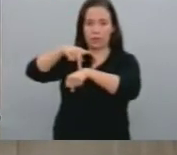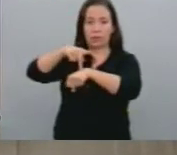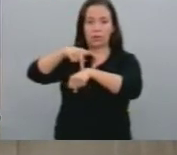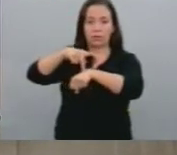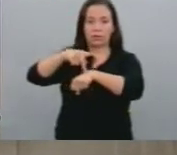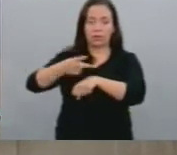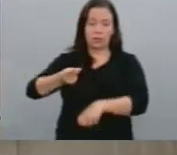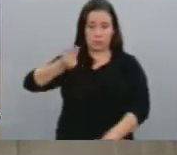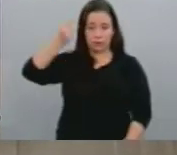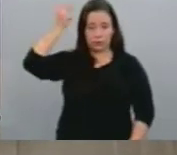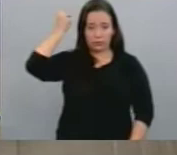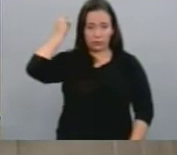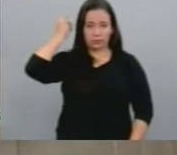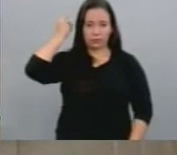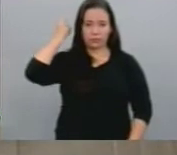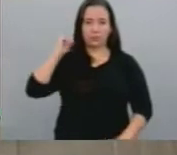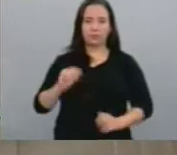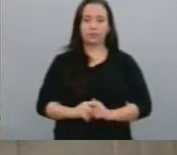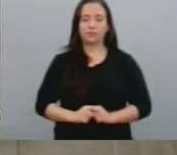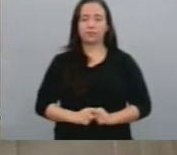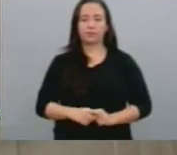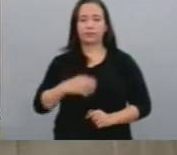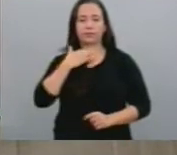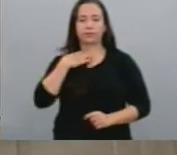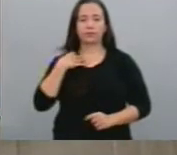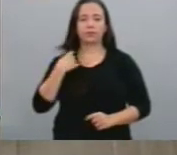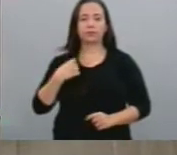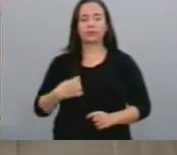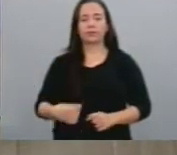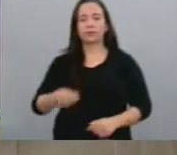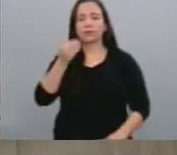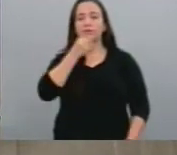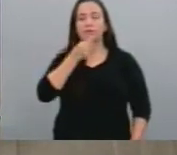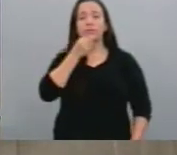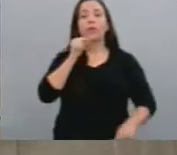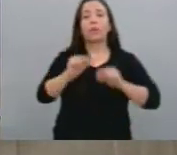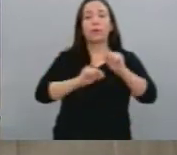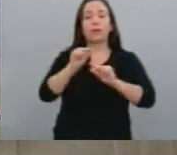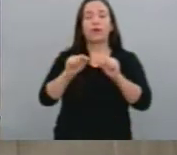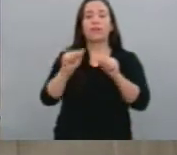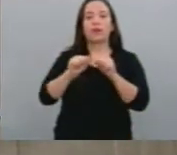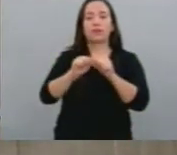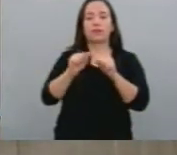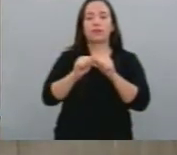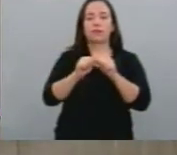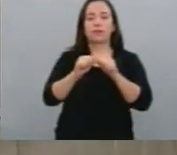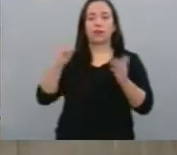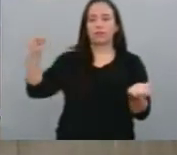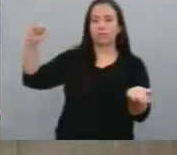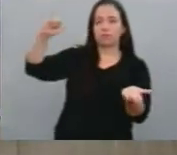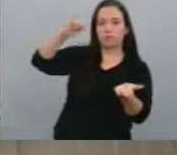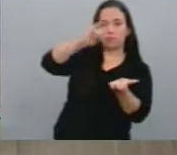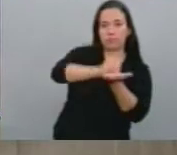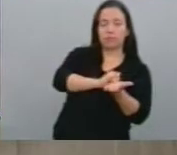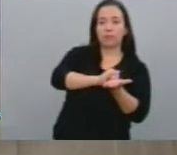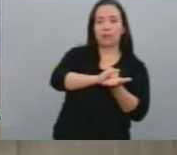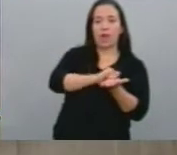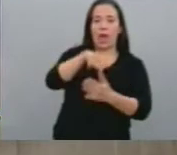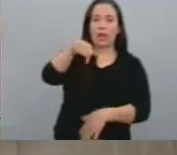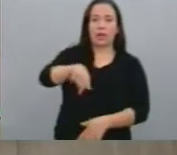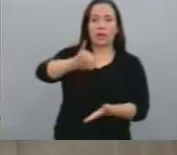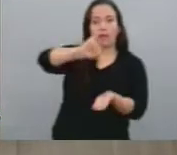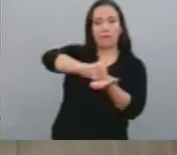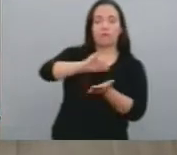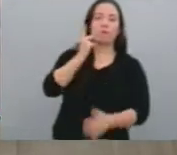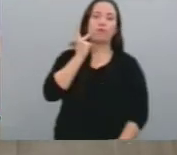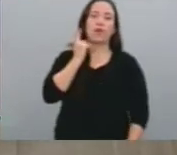naquela época, por exemplo, ter apostado num aeroporto intercontinental fora de Fortaleza.